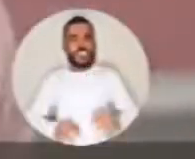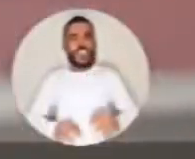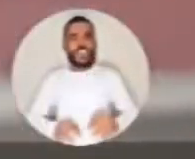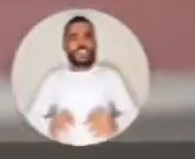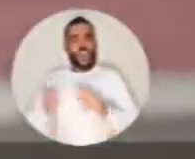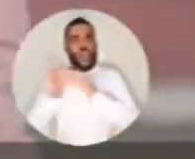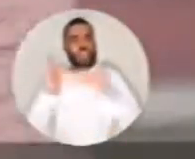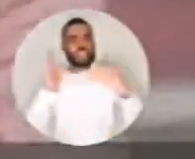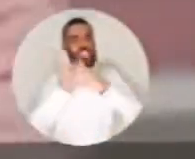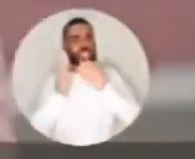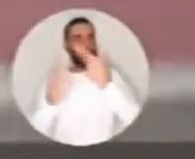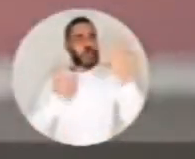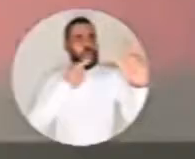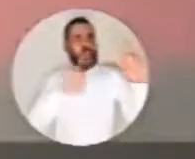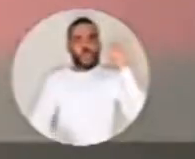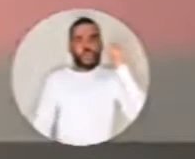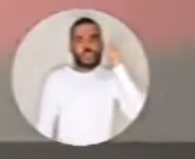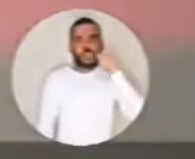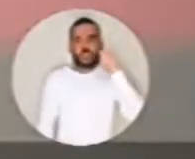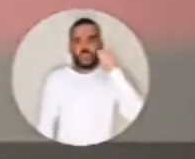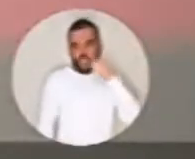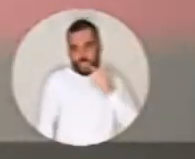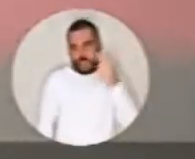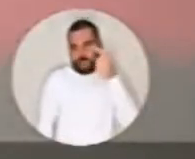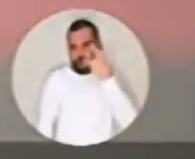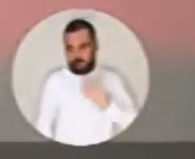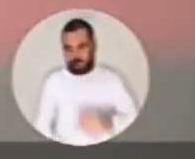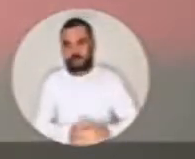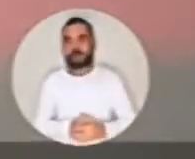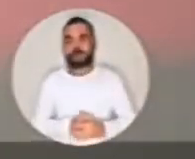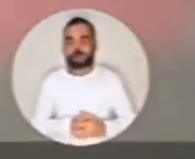que é exemplo para todas nós.